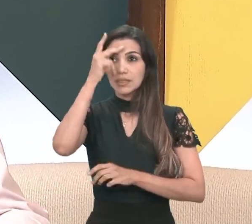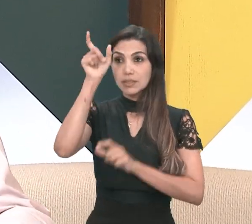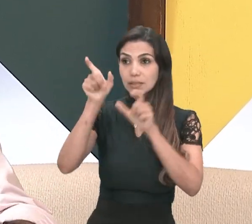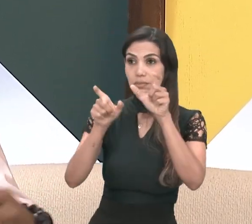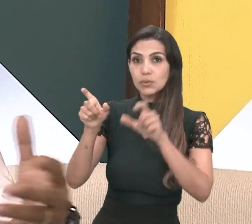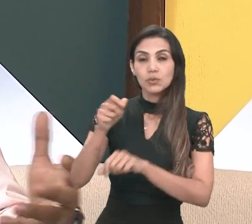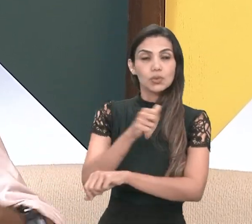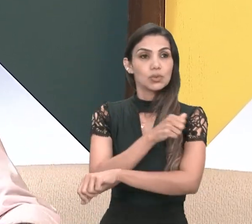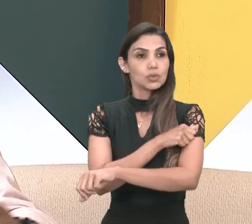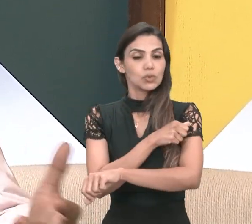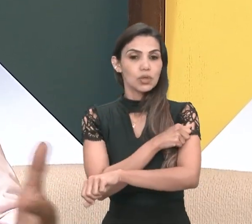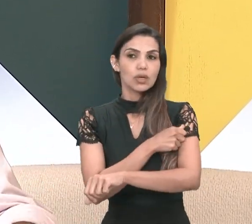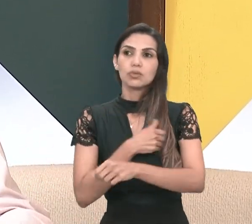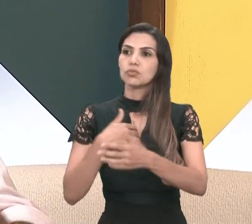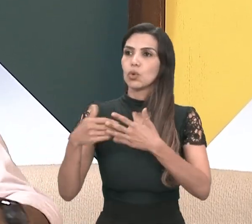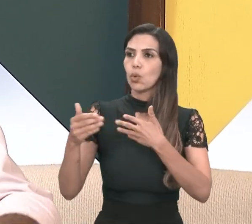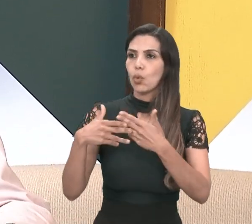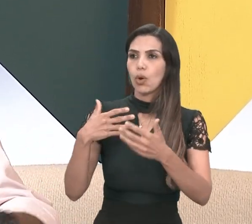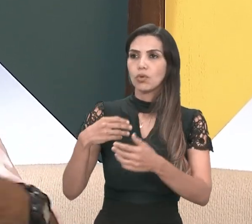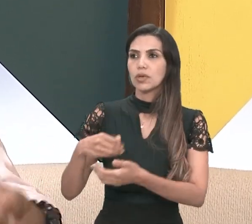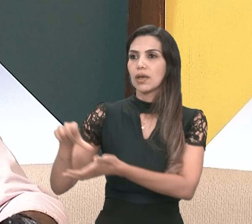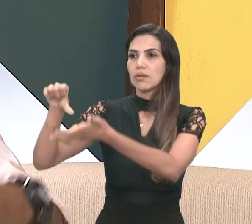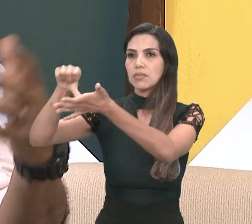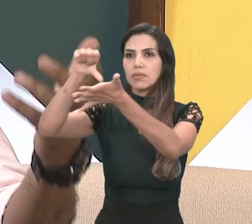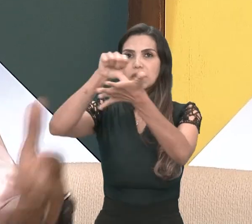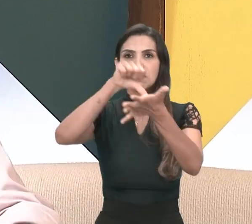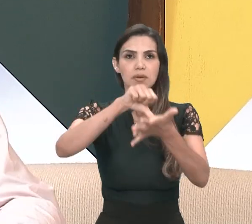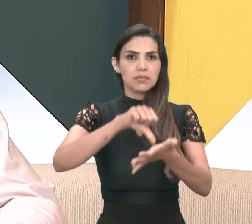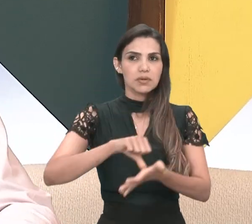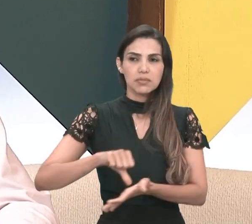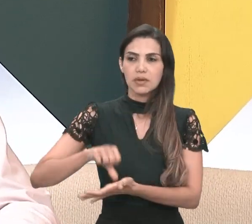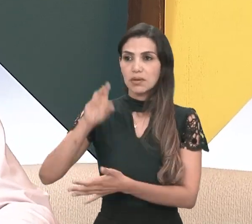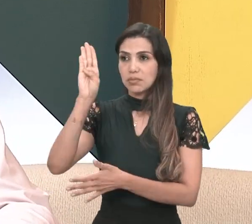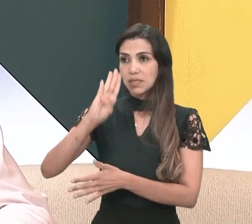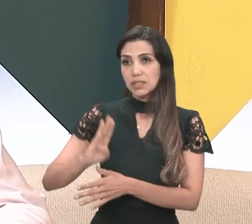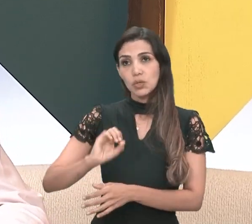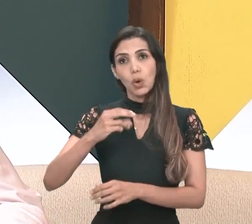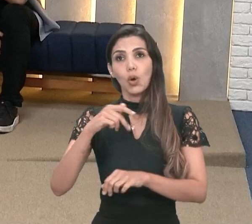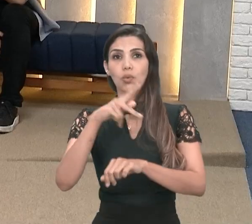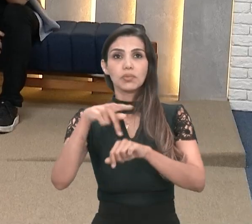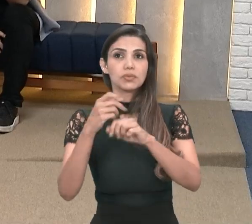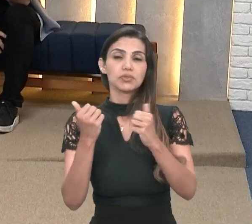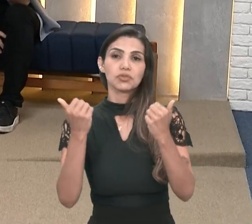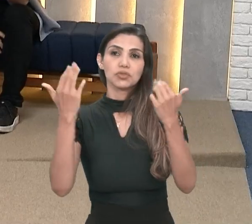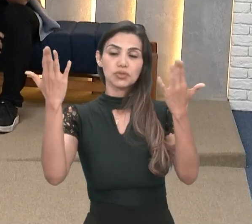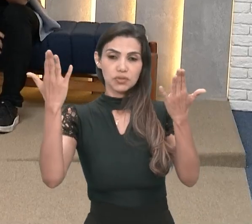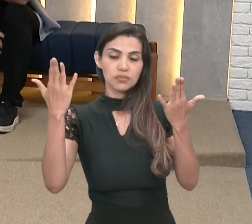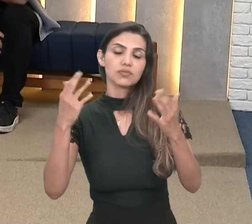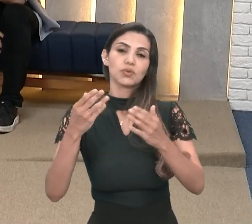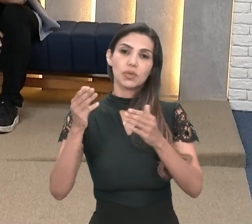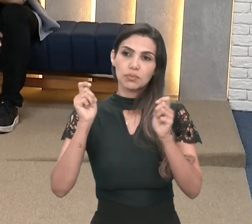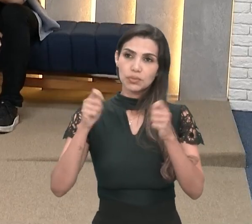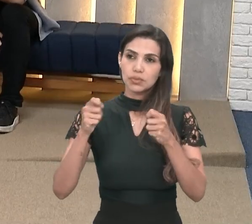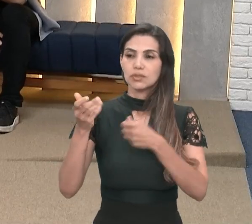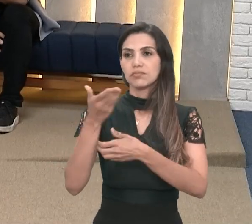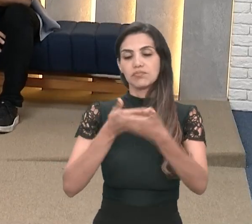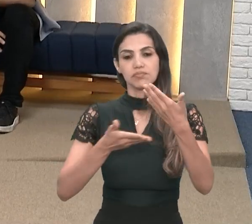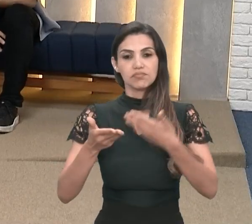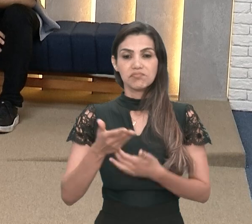participantes, independente de onde quer que eles estejam, seja no Brasil ou qualquer lugar do mundo. Até porque a gente tem tanta gente de